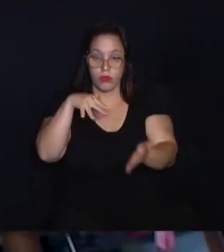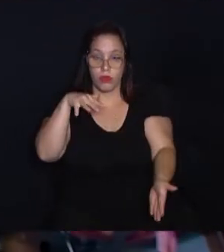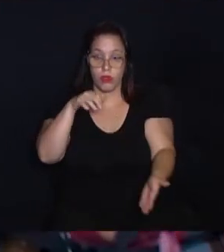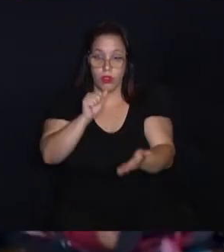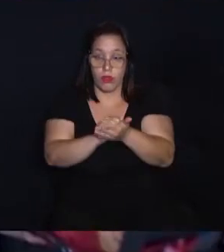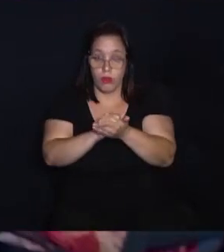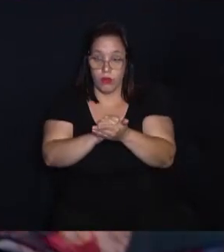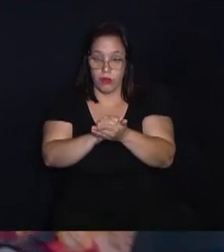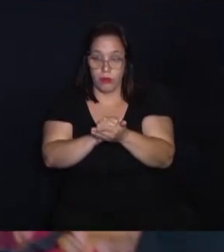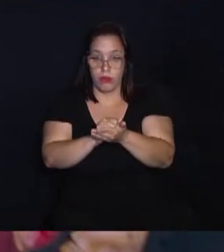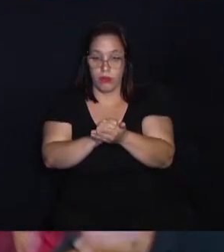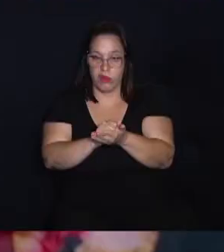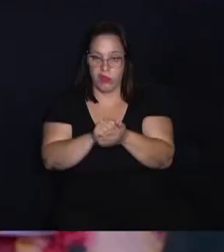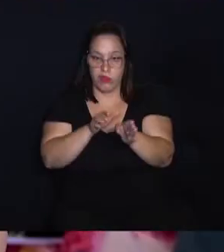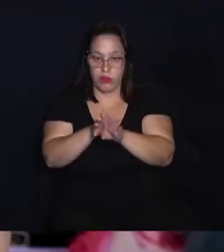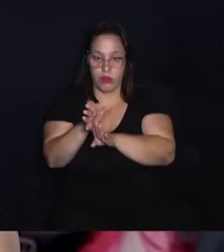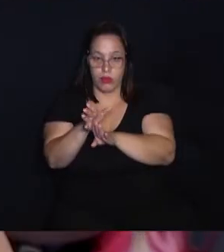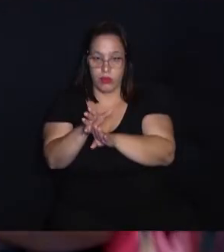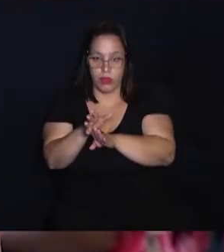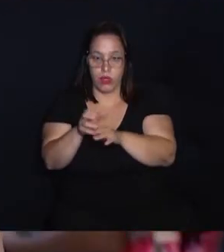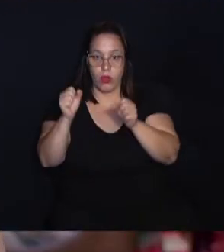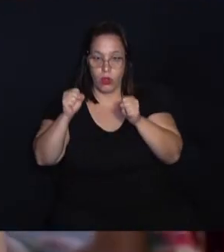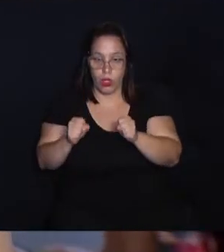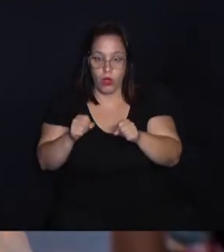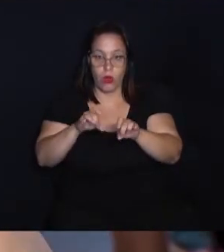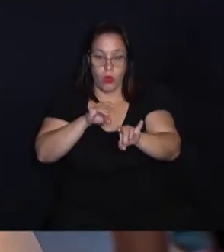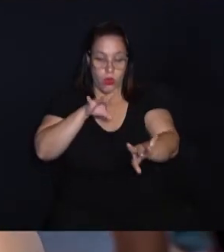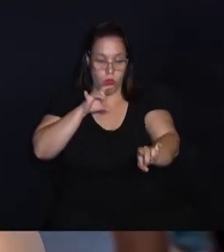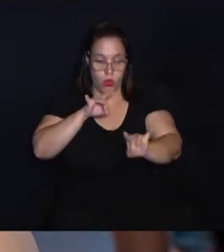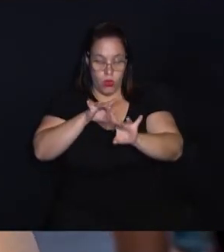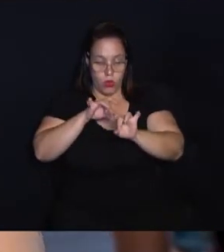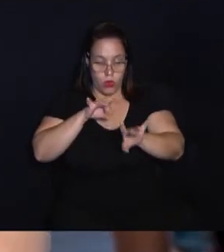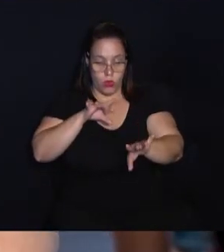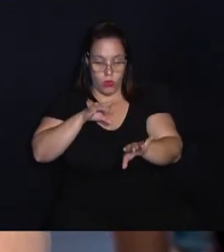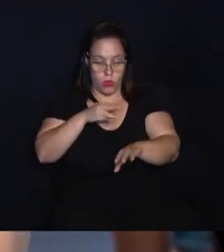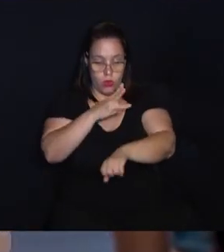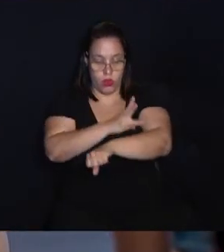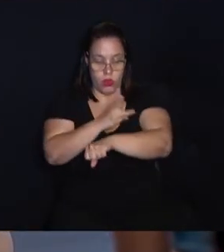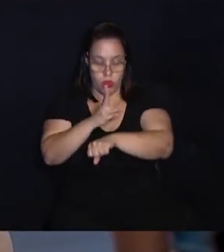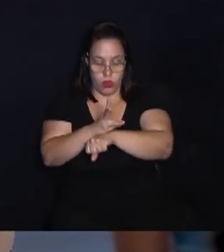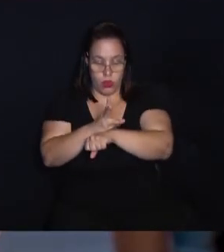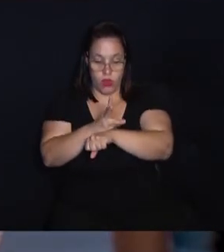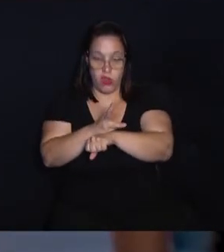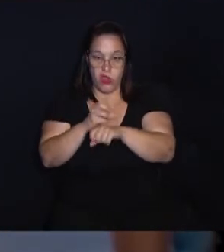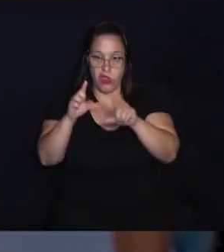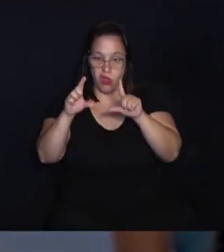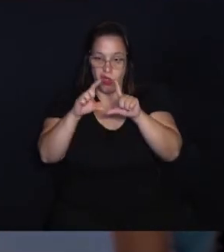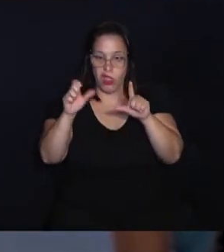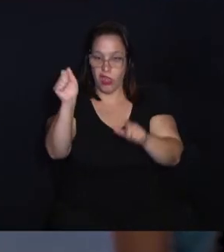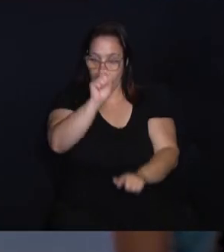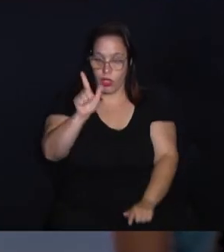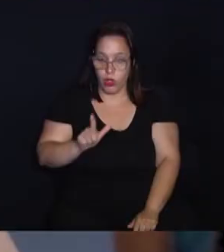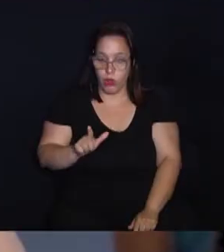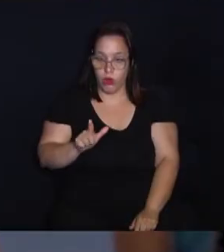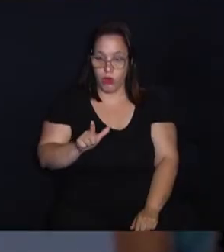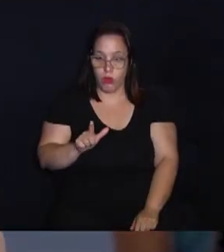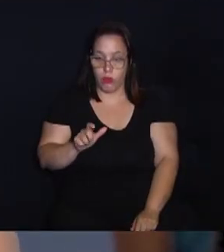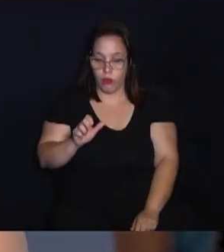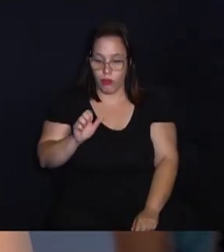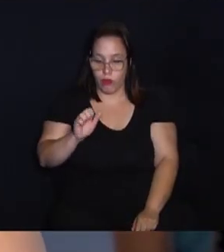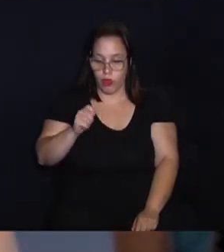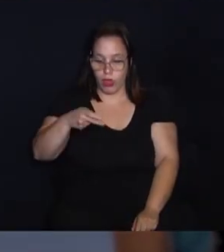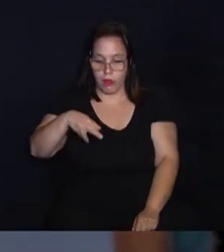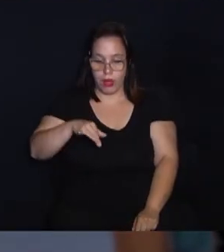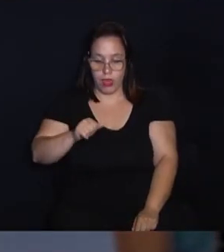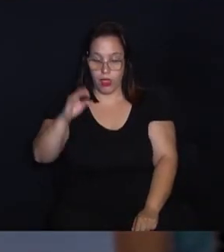sistema e ser encaminhado para a vaga. Ele pode fazer online, tá? No site do CEPAT está um quadrinho azul lá escrito Emprega Brasil, que é o portal